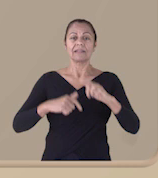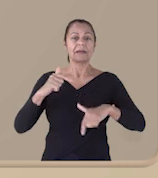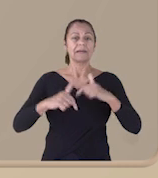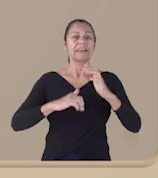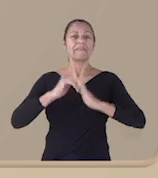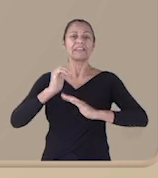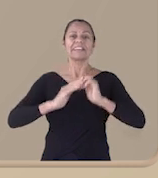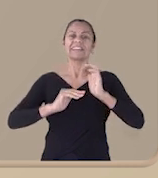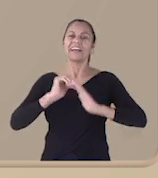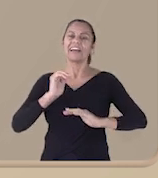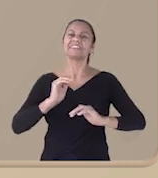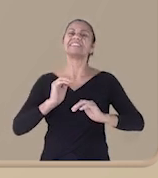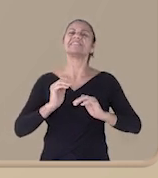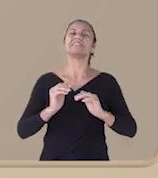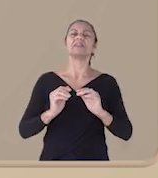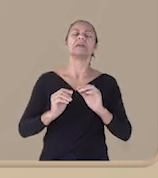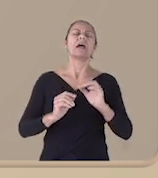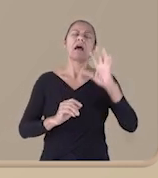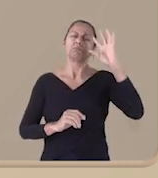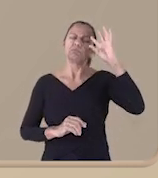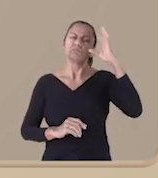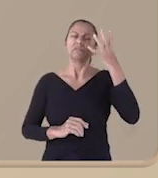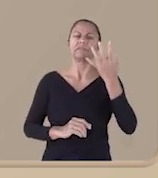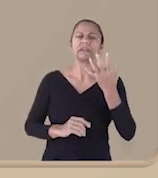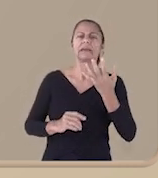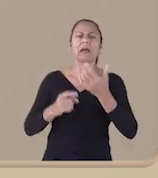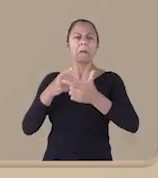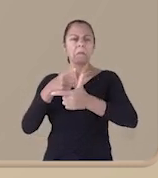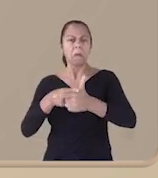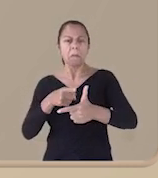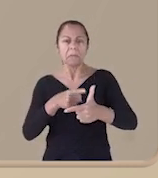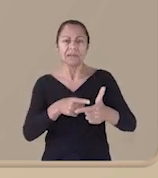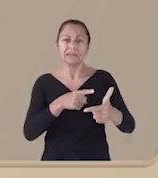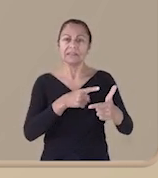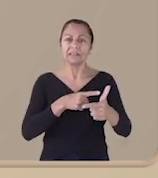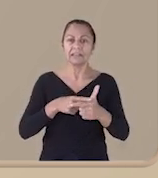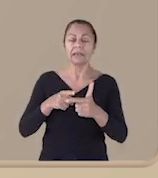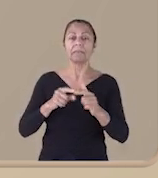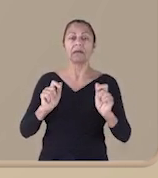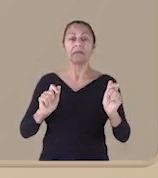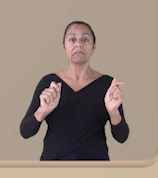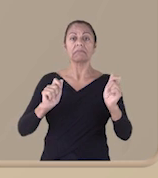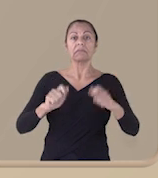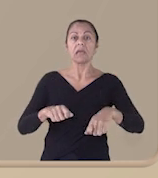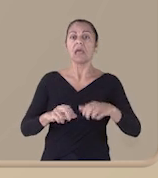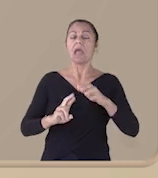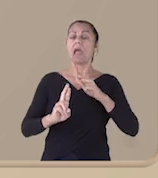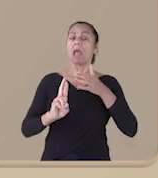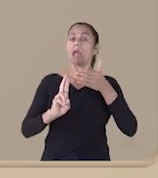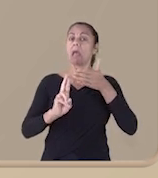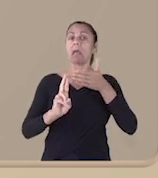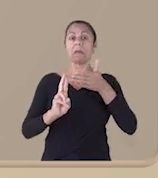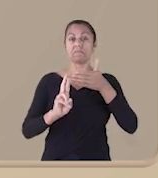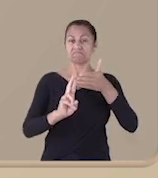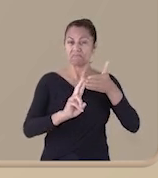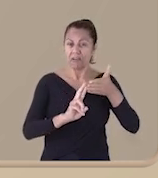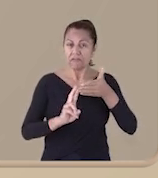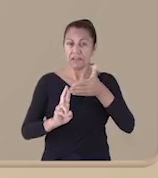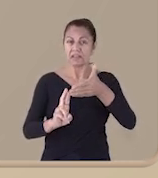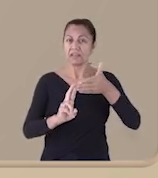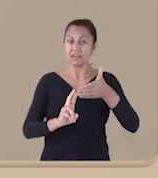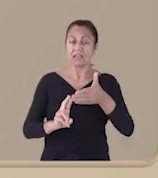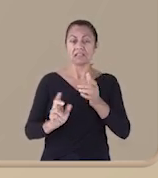e irá trabalhar a habilidade resolver e elaborar problemas que possam ser representados por